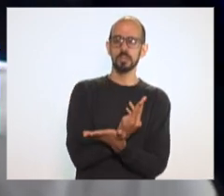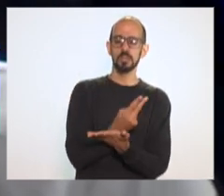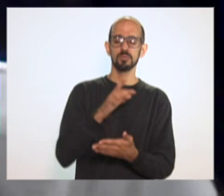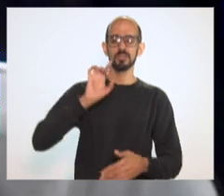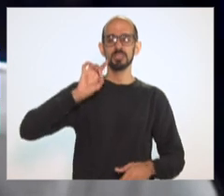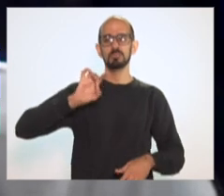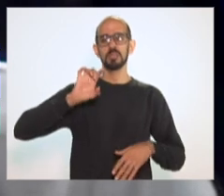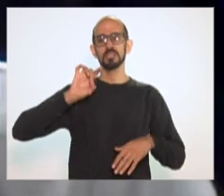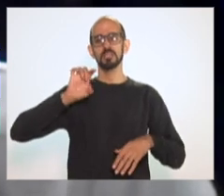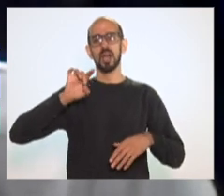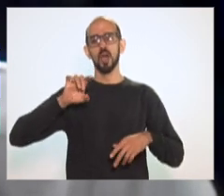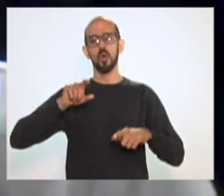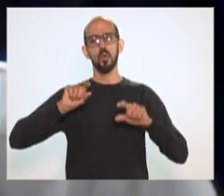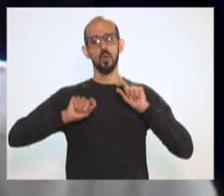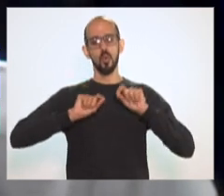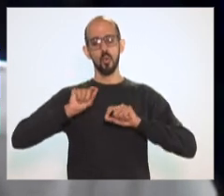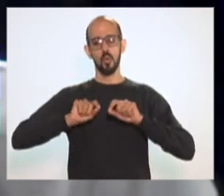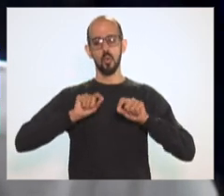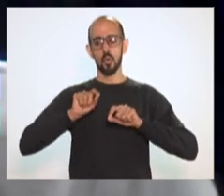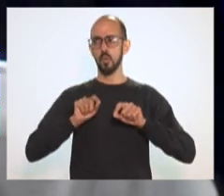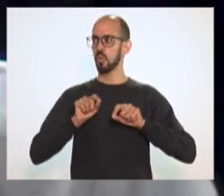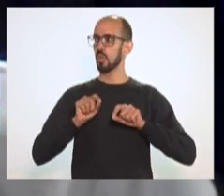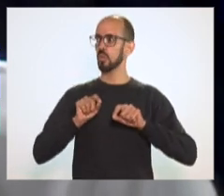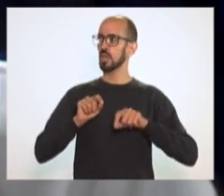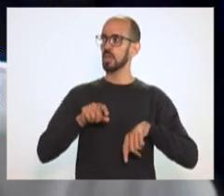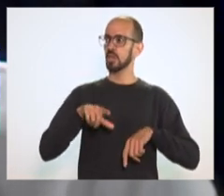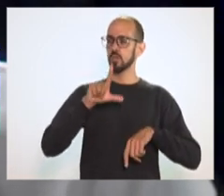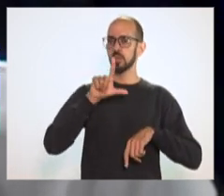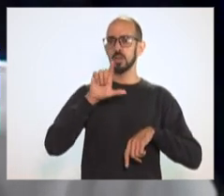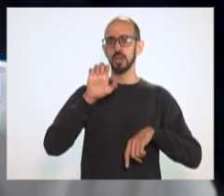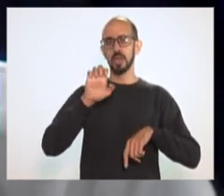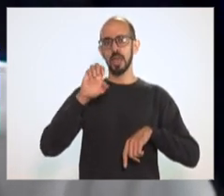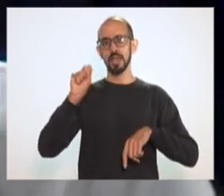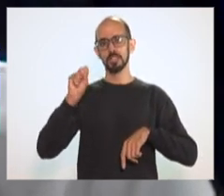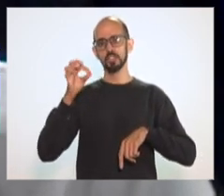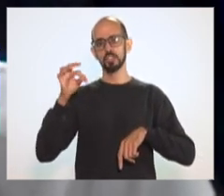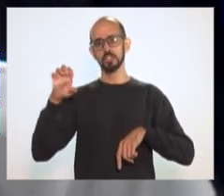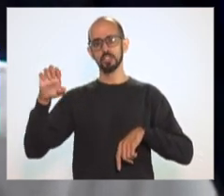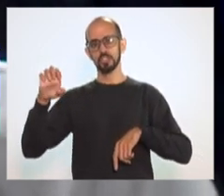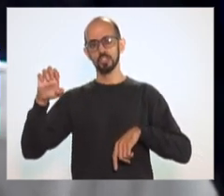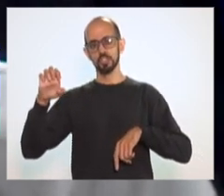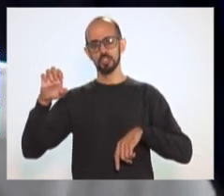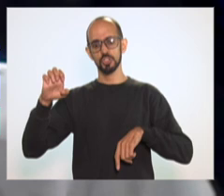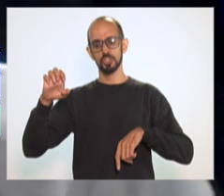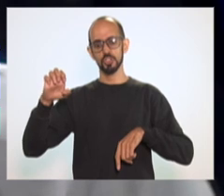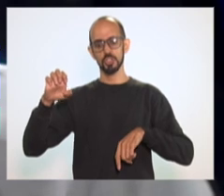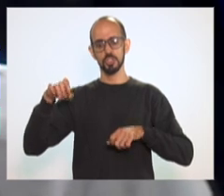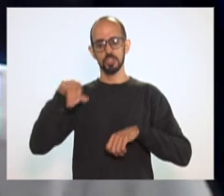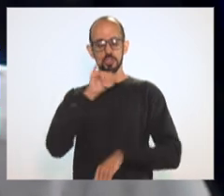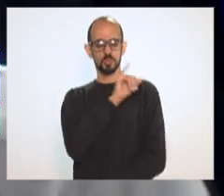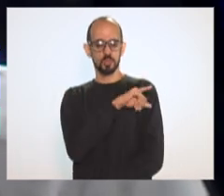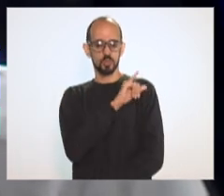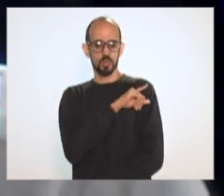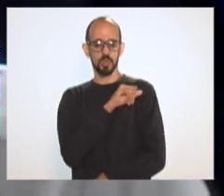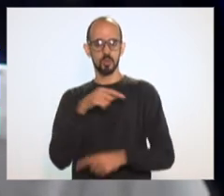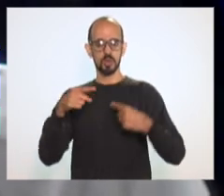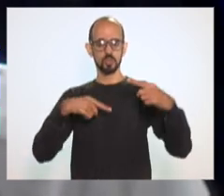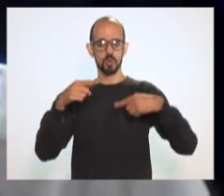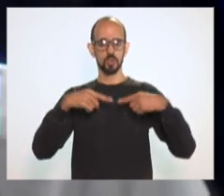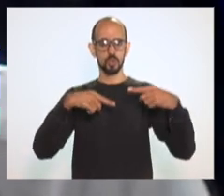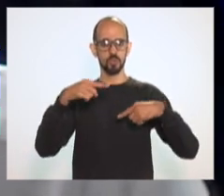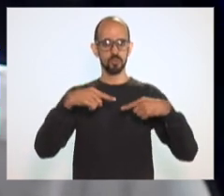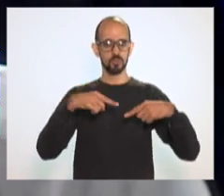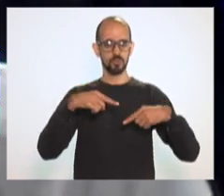no nosso leste metropolitano com relação às nossas rodovias estaduais eu